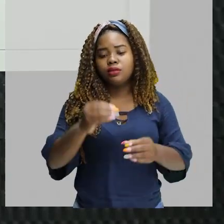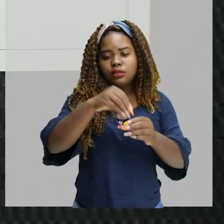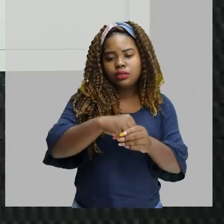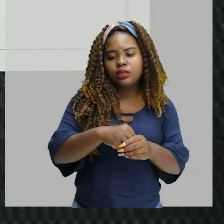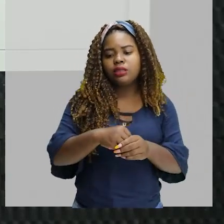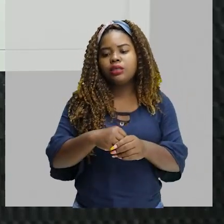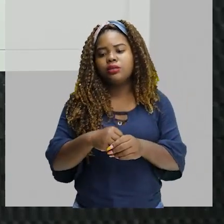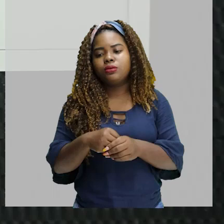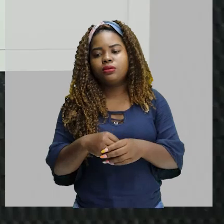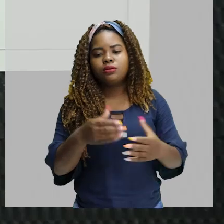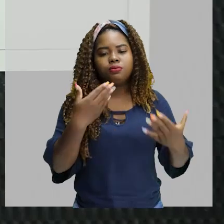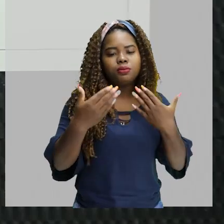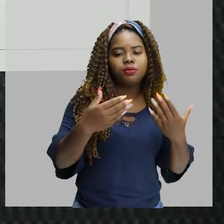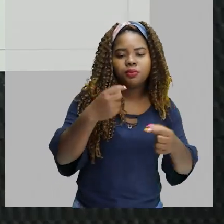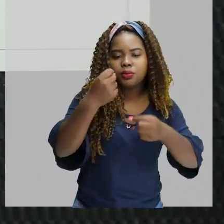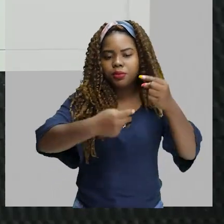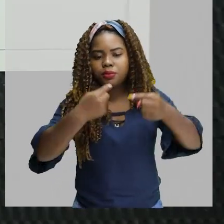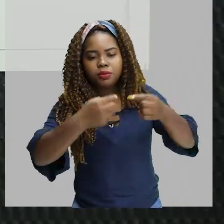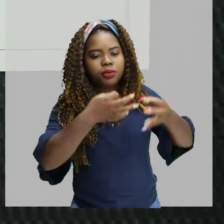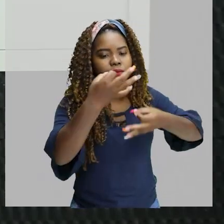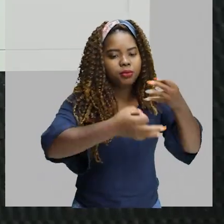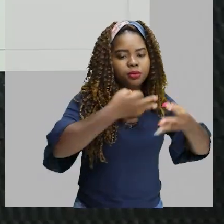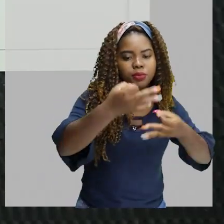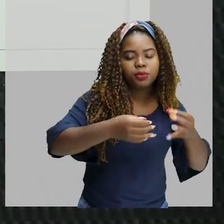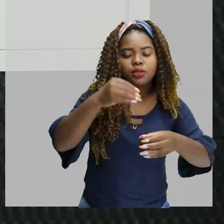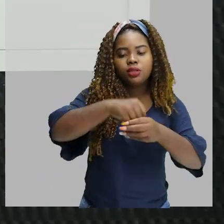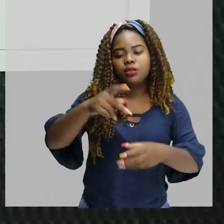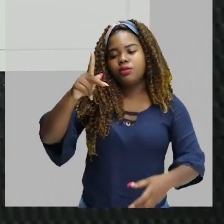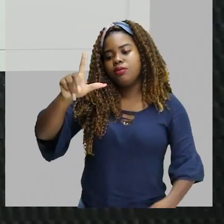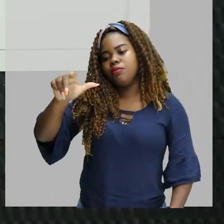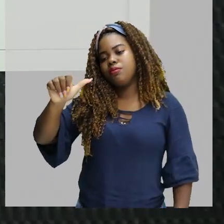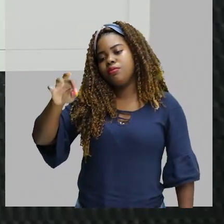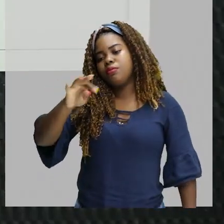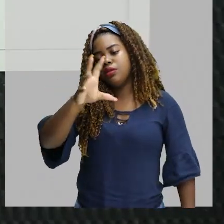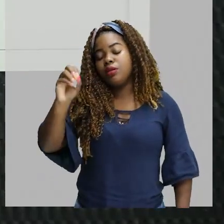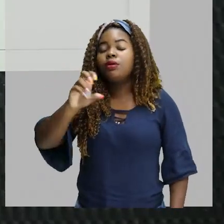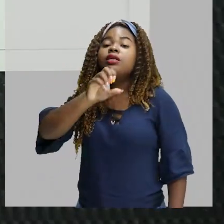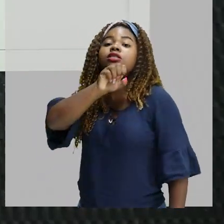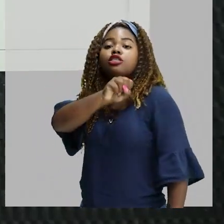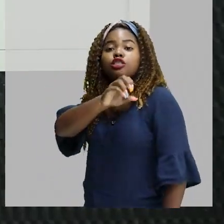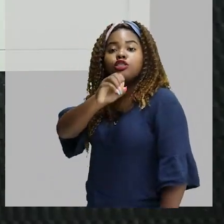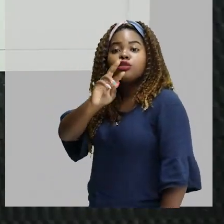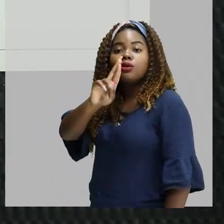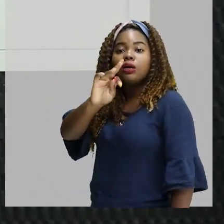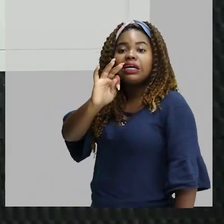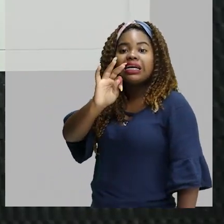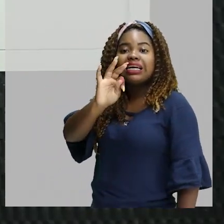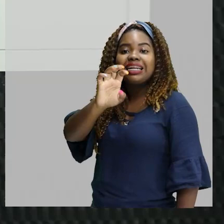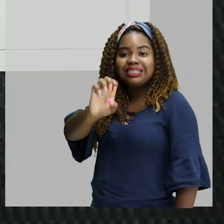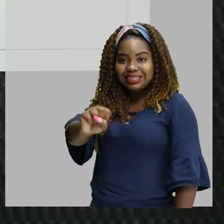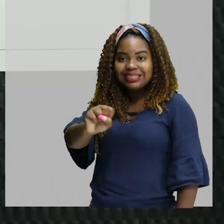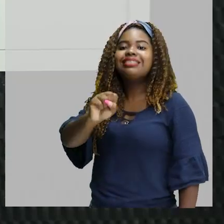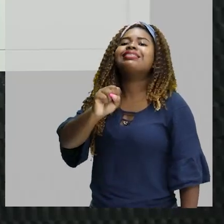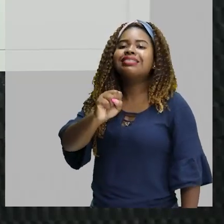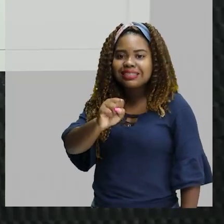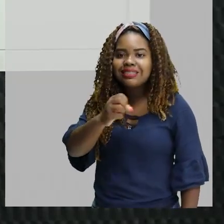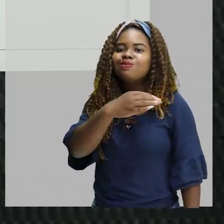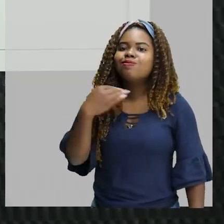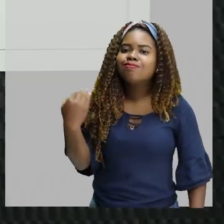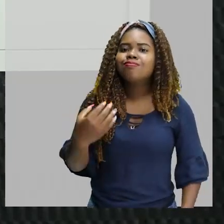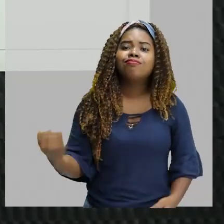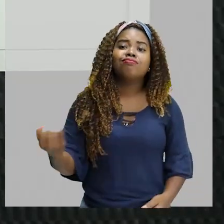diálogos escritos por Platão, que Sócrates vai tratar a morte por dois aspectos muito importantes e muito interessantes,